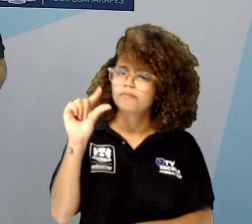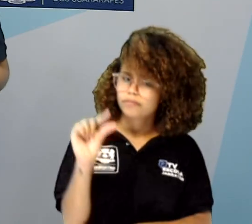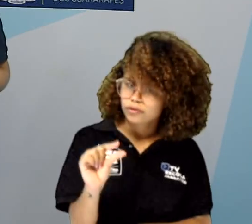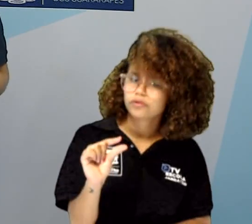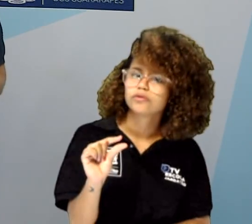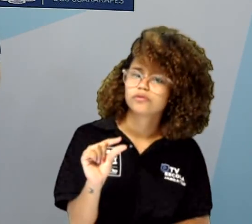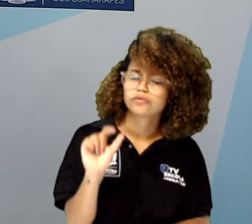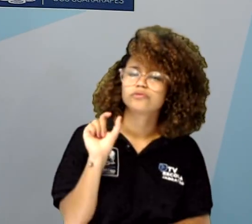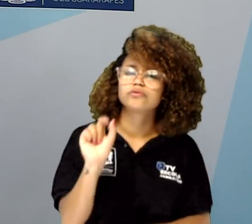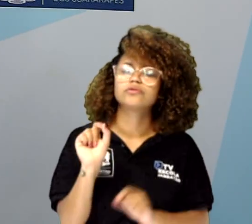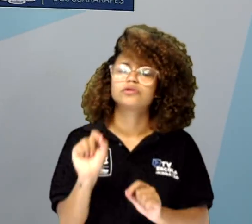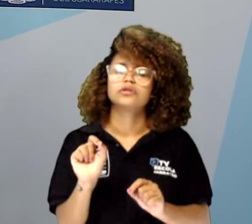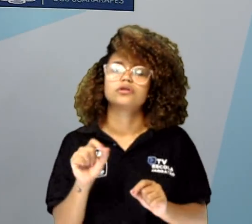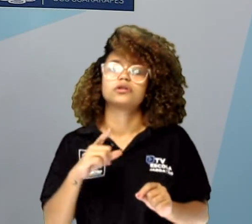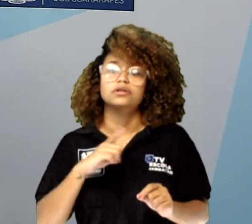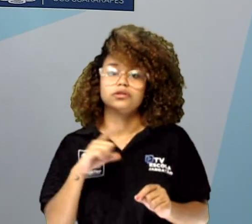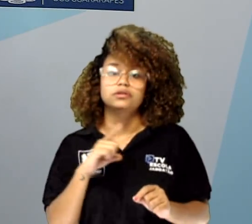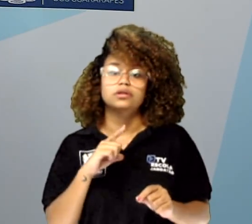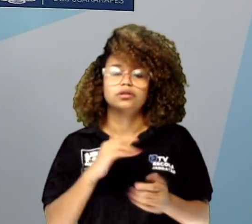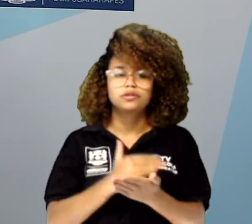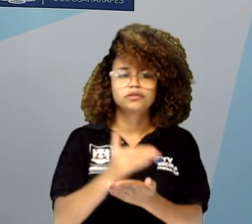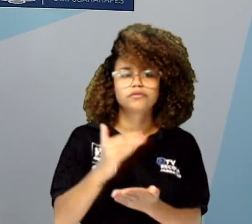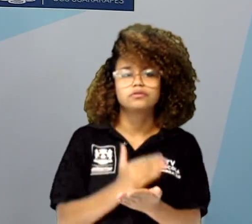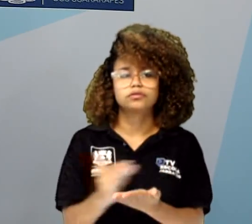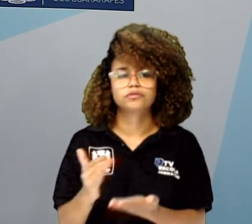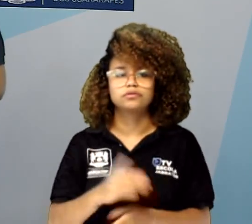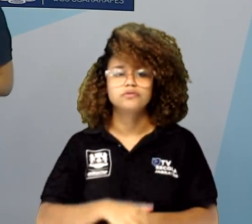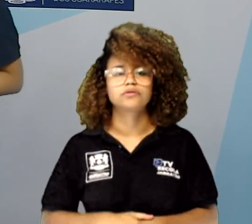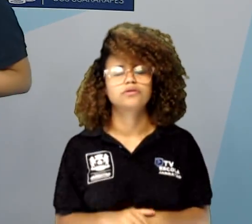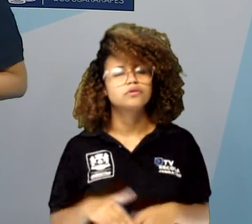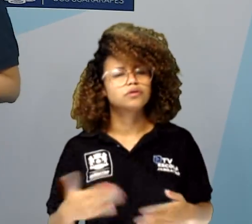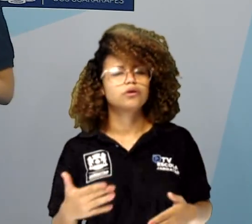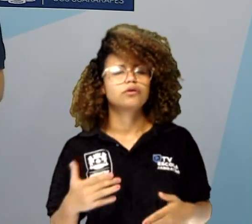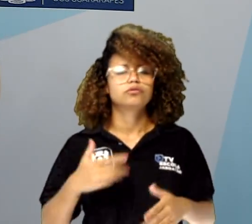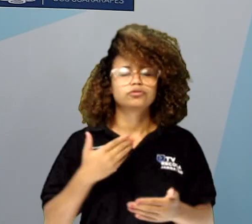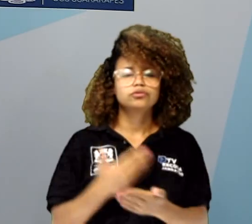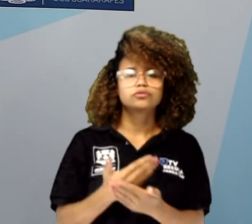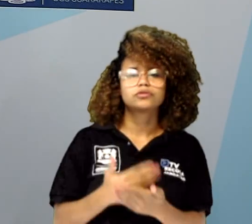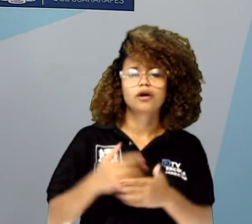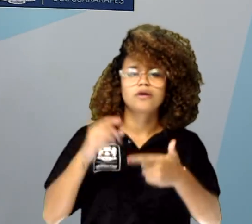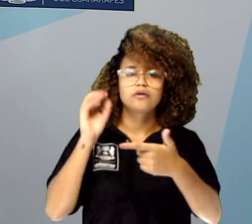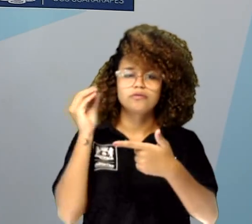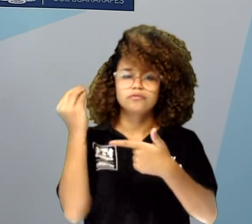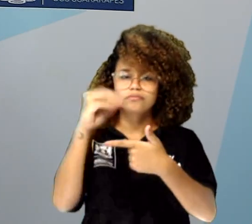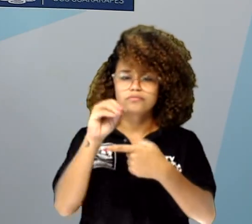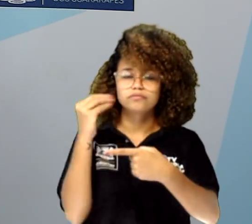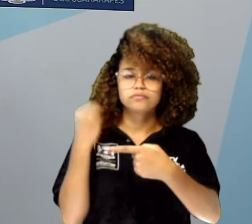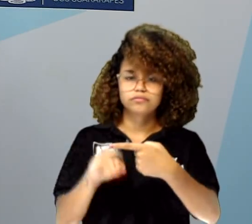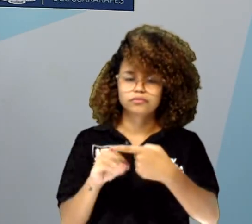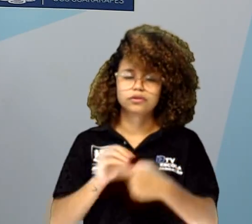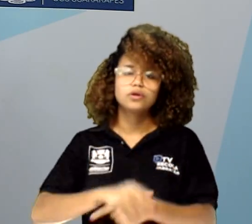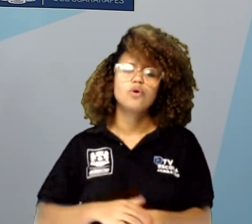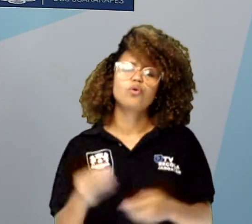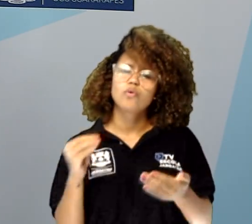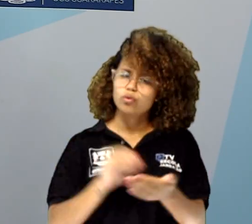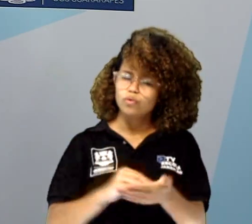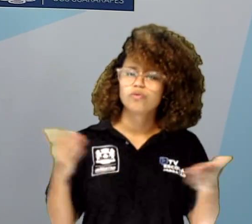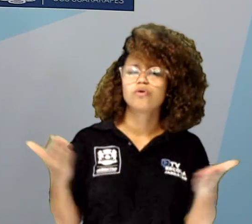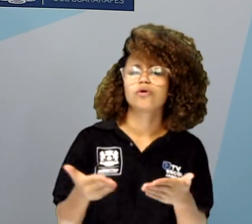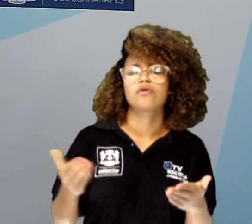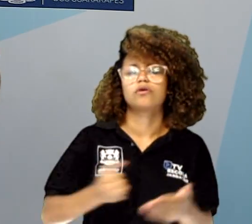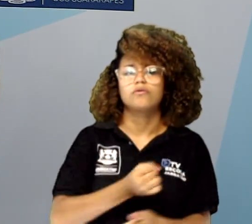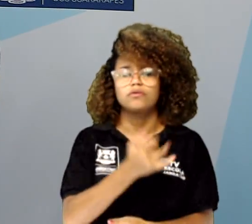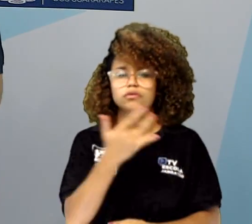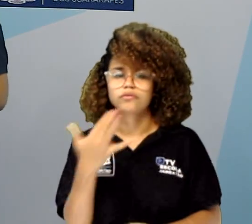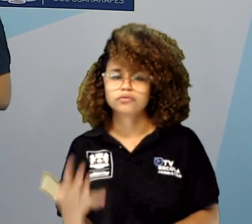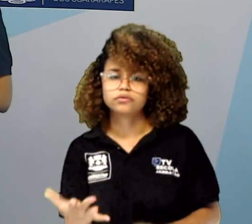quantidade de partes que foi dividido. Isso, a gente vai trabalhar com a ideia de fração. Então, olha aí, eu coloquei agora uma quantidade específica